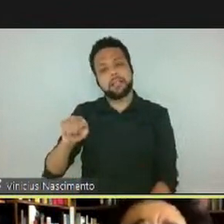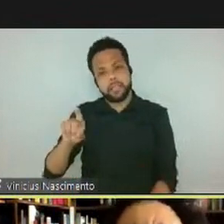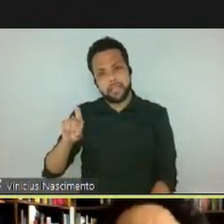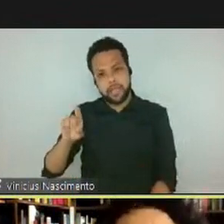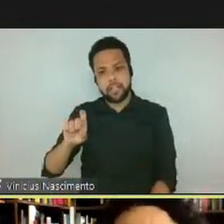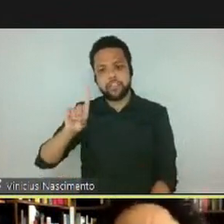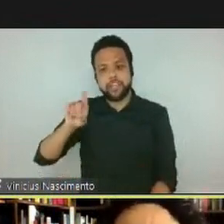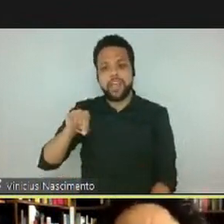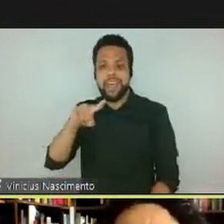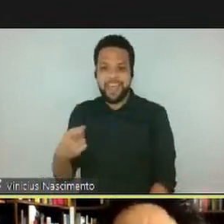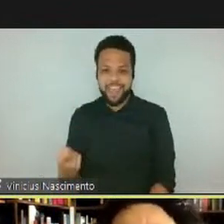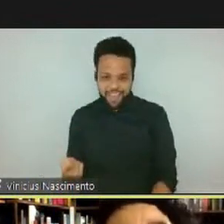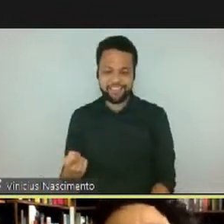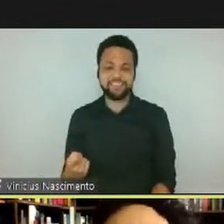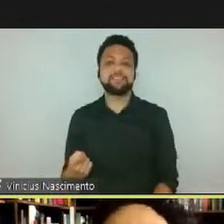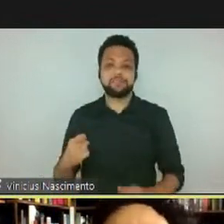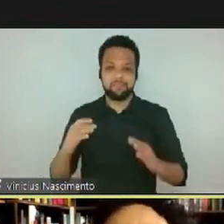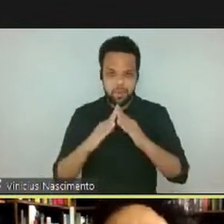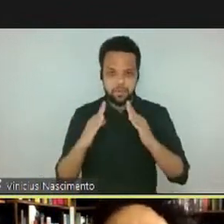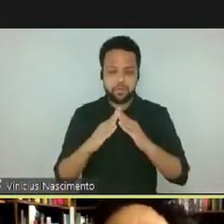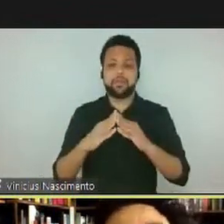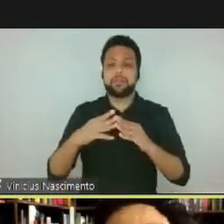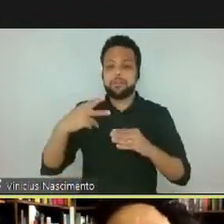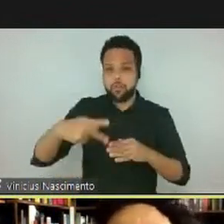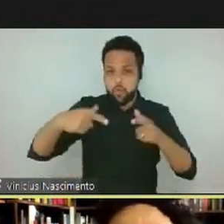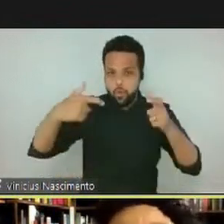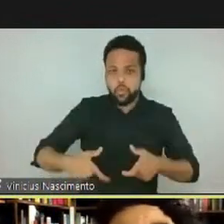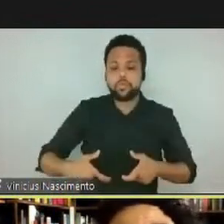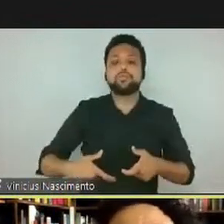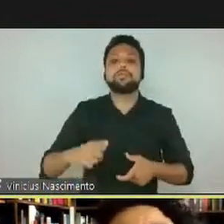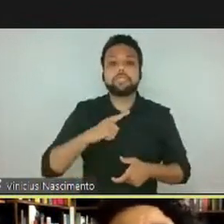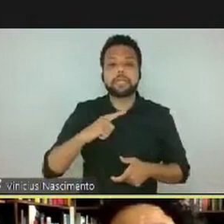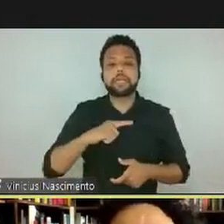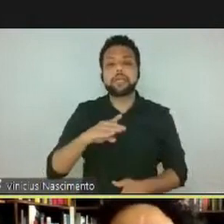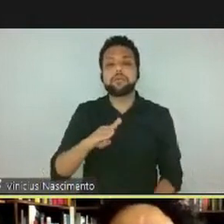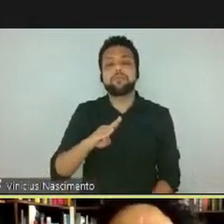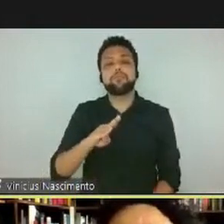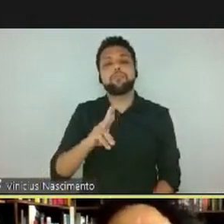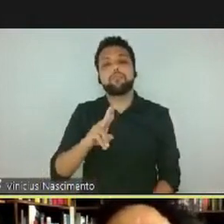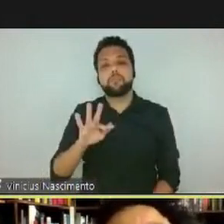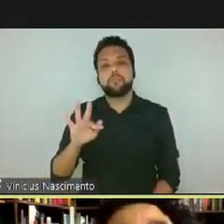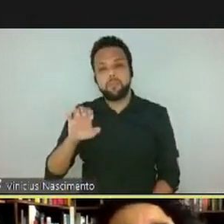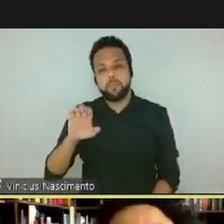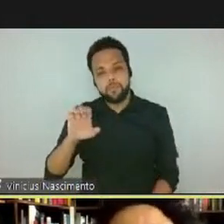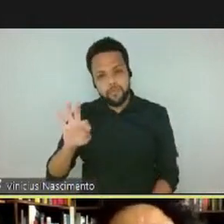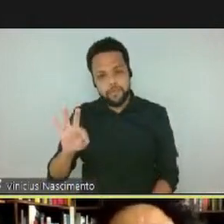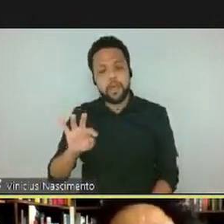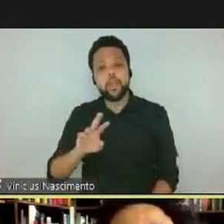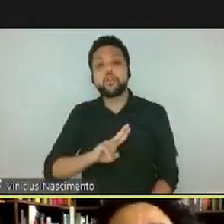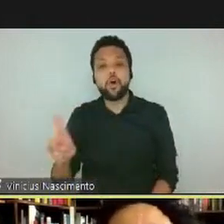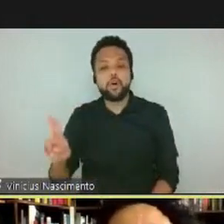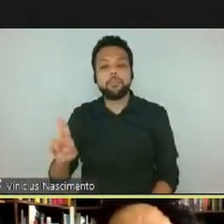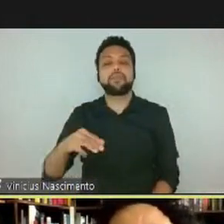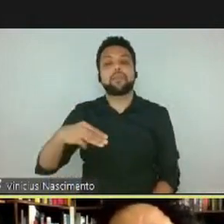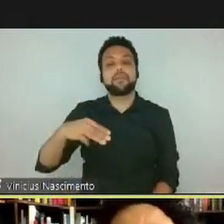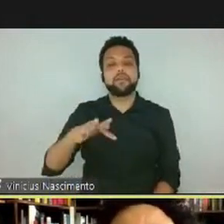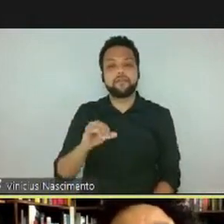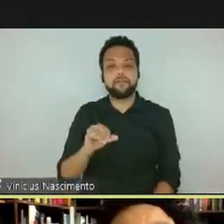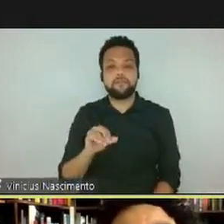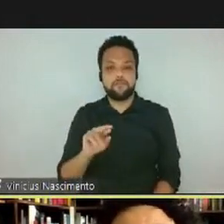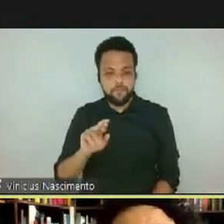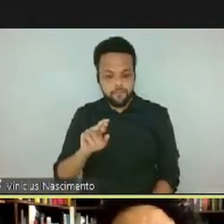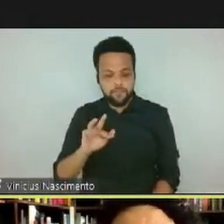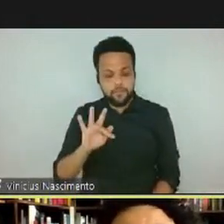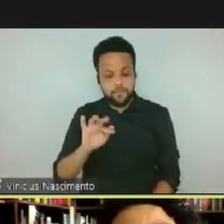gastronomia, moradora do bairro, que tem um buffet que chama Flor de Mandacaru. E juntos nós criamos